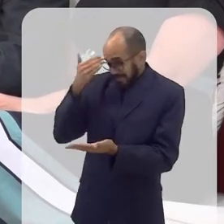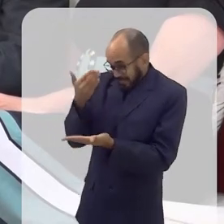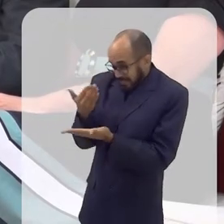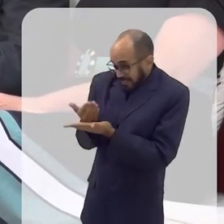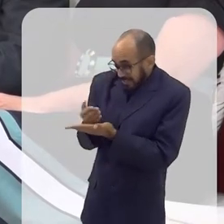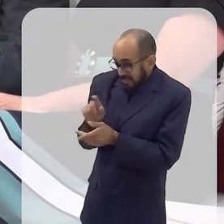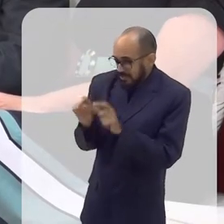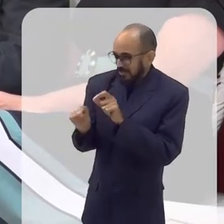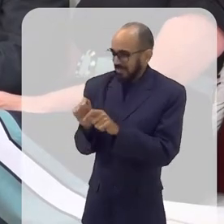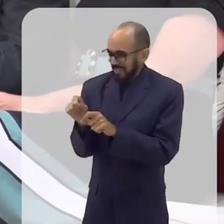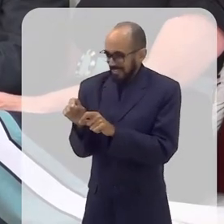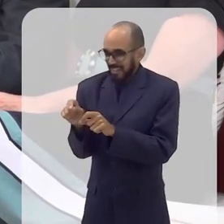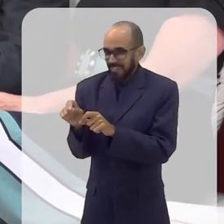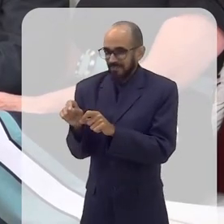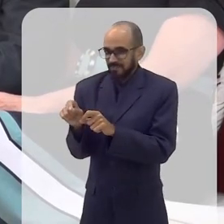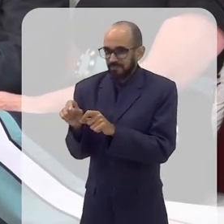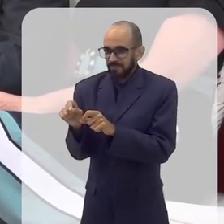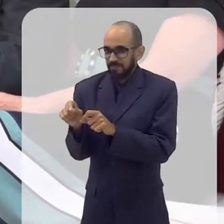Acredite se quiser.